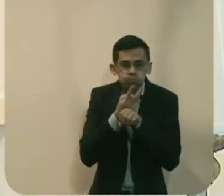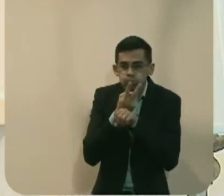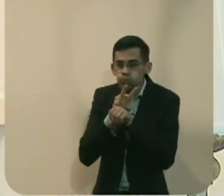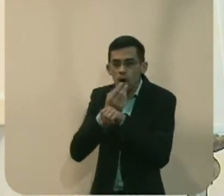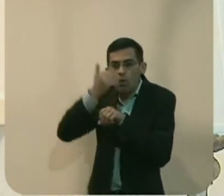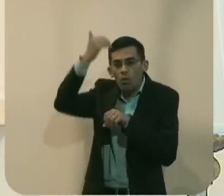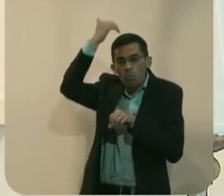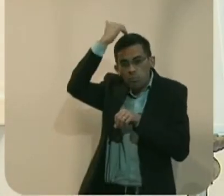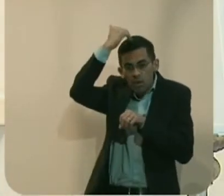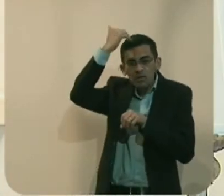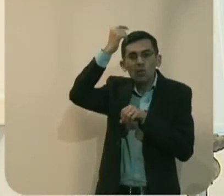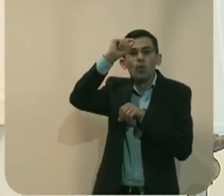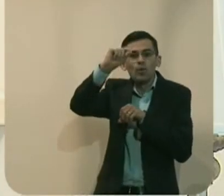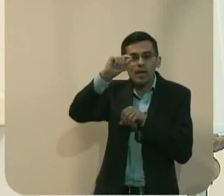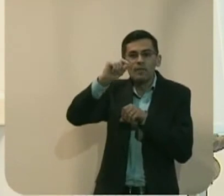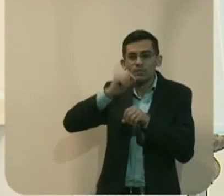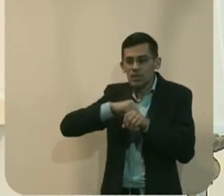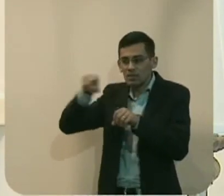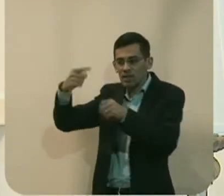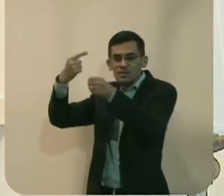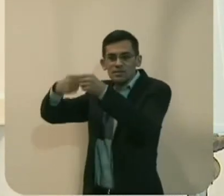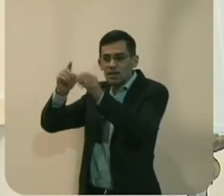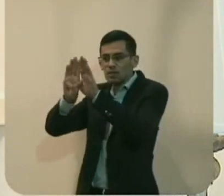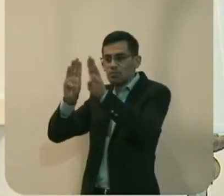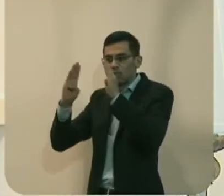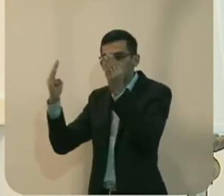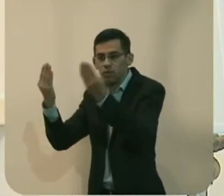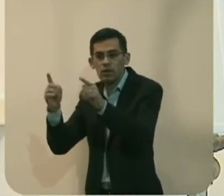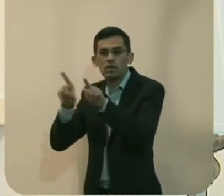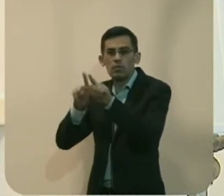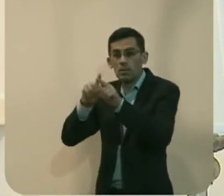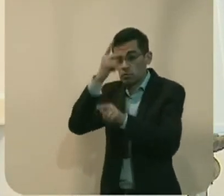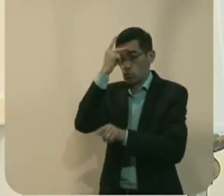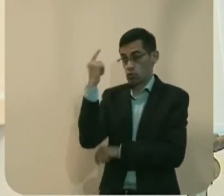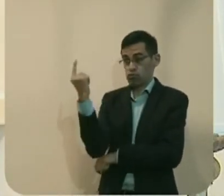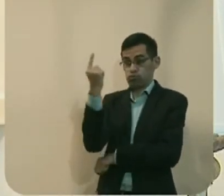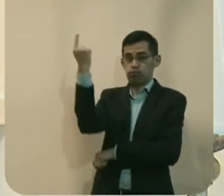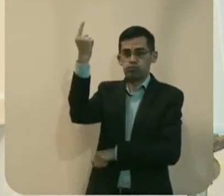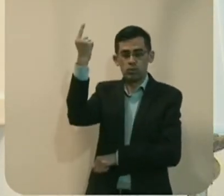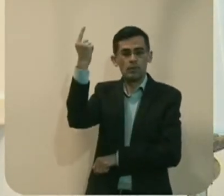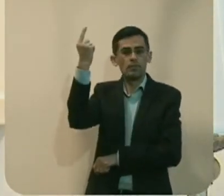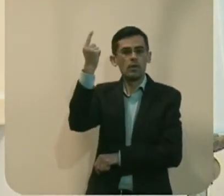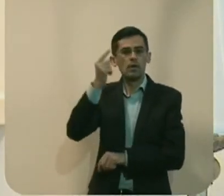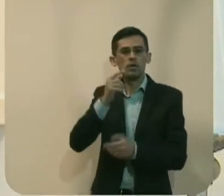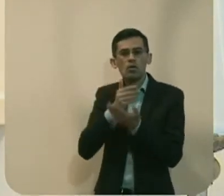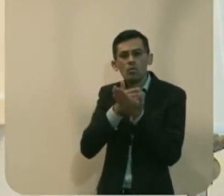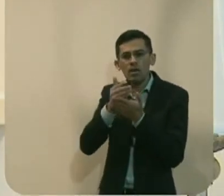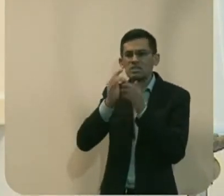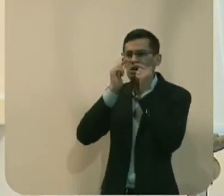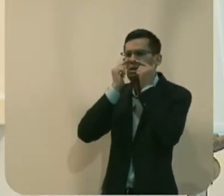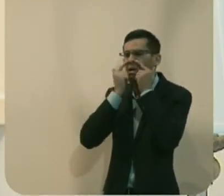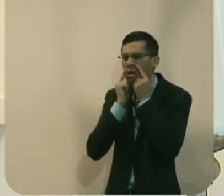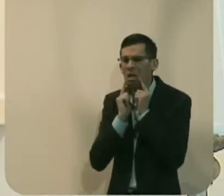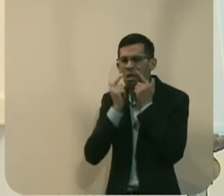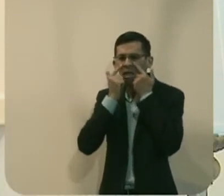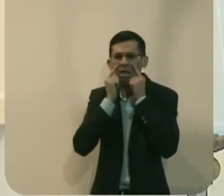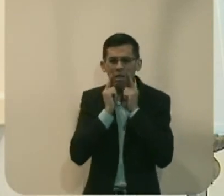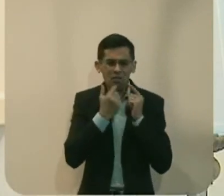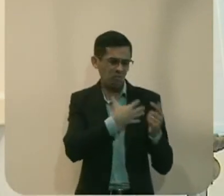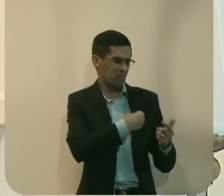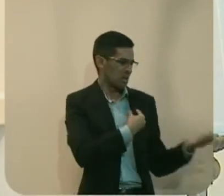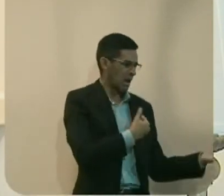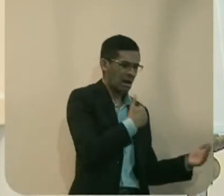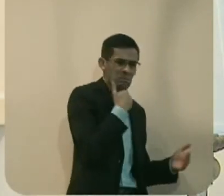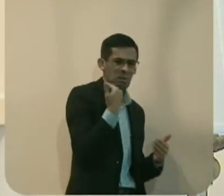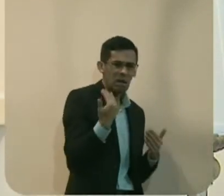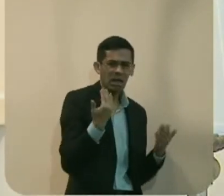por existirem cidades muradas e gigantes naquela terra, e começam a chorar a morte dos filhos que não